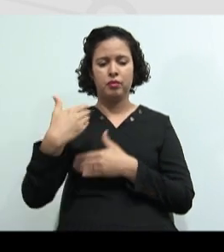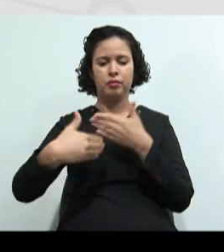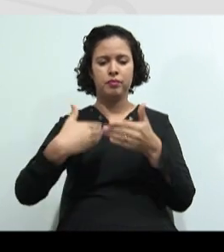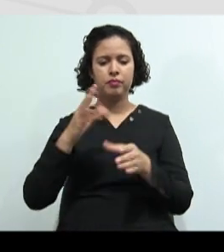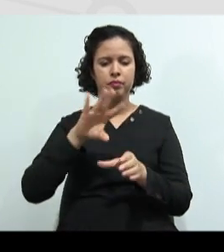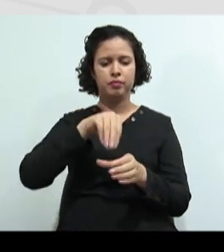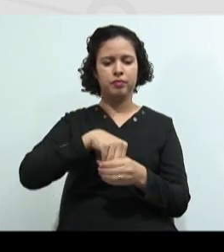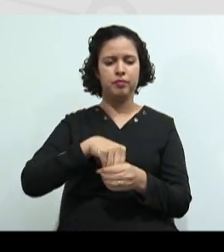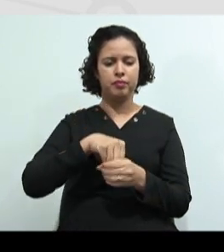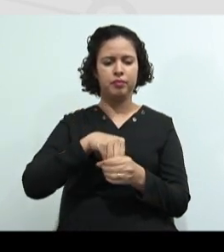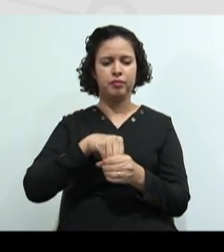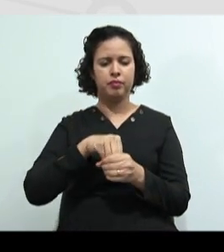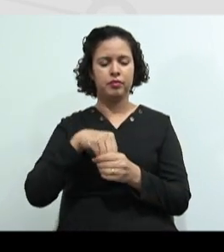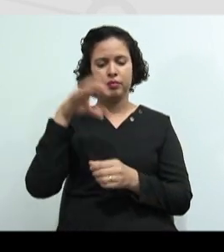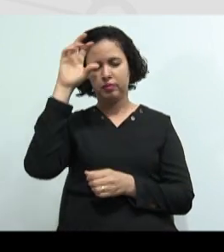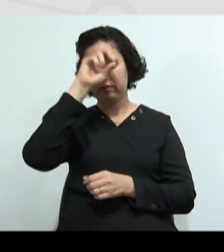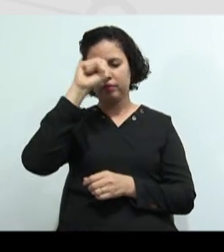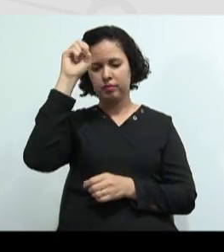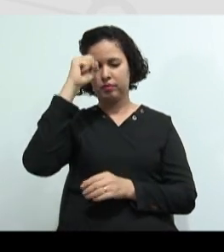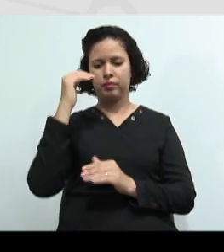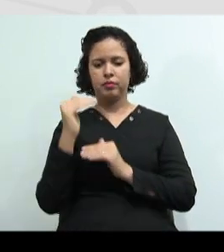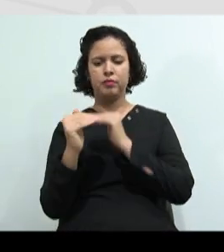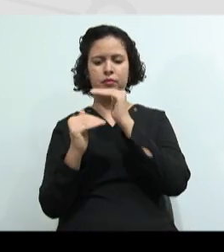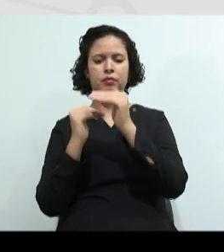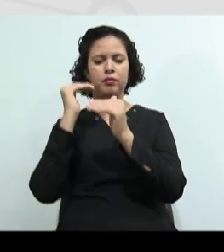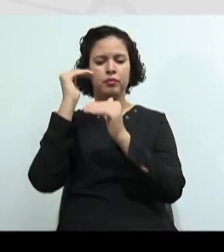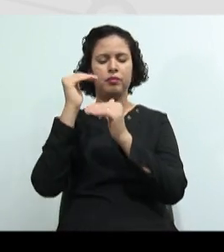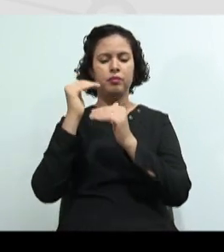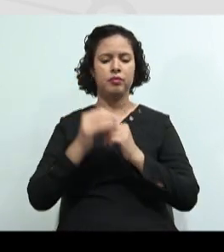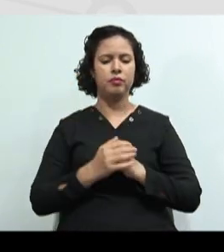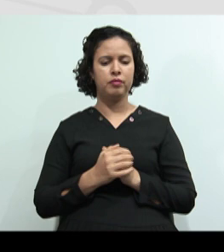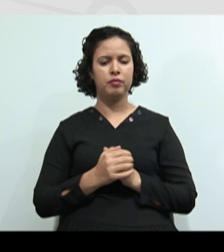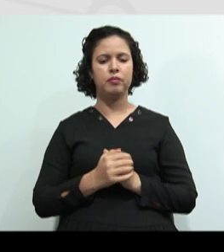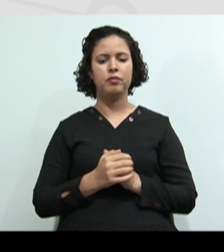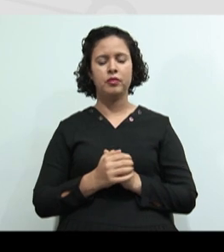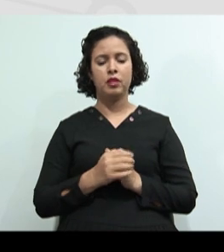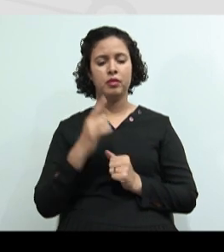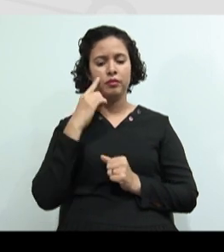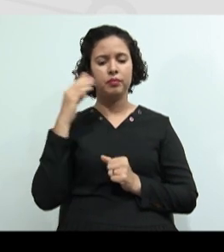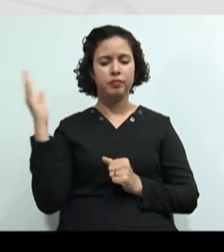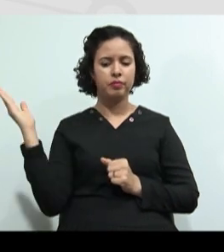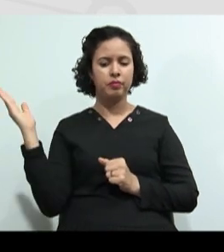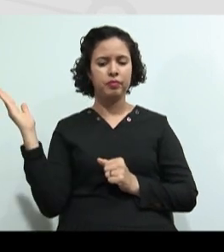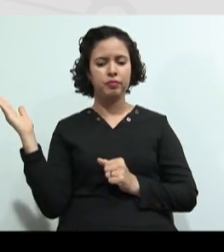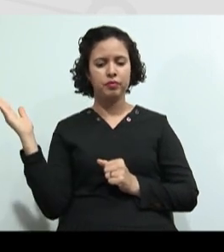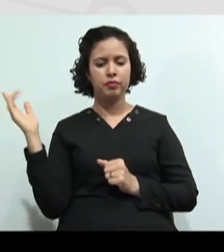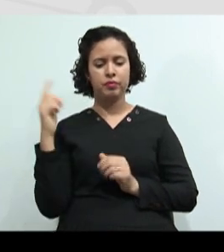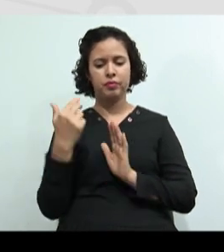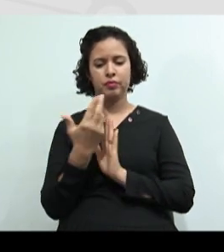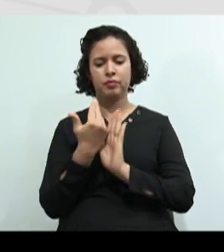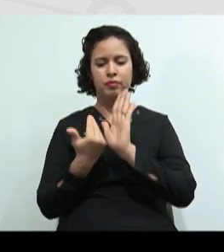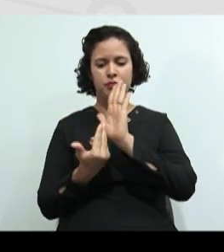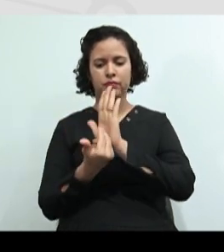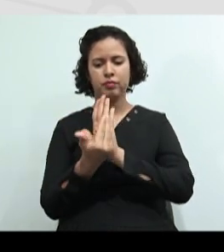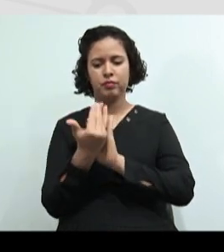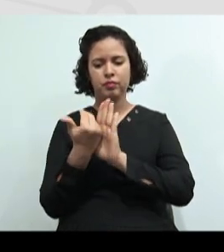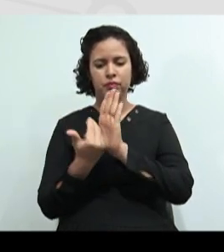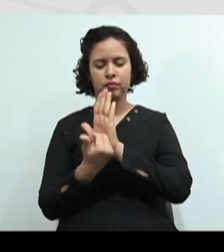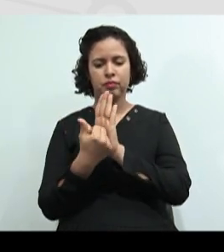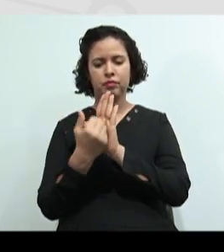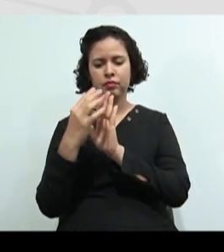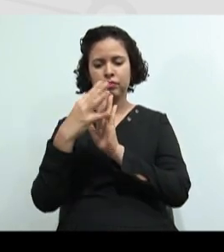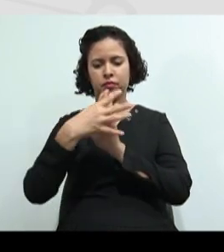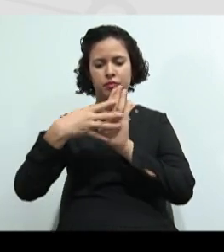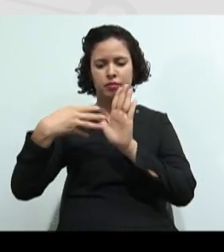processos internos e também a de aprendizado e crescimento. O mapa estratégico ele é uma ferramenta visual da